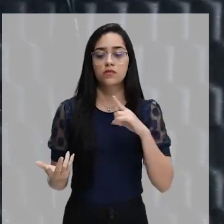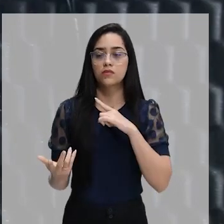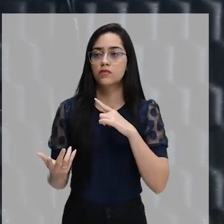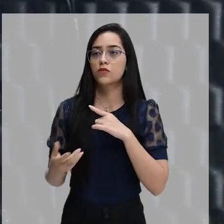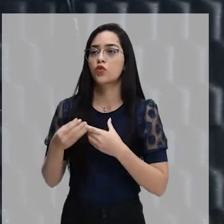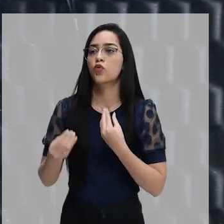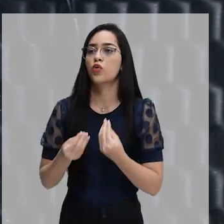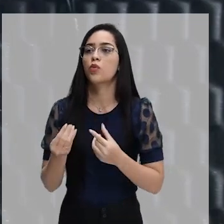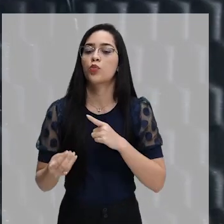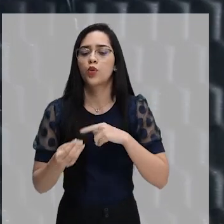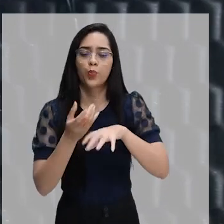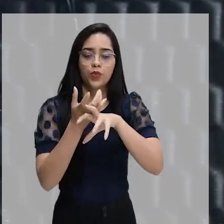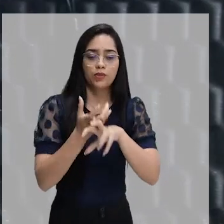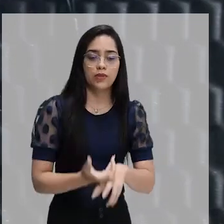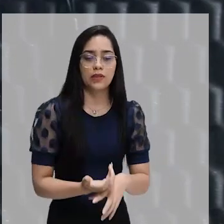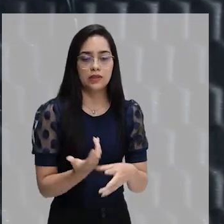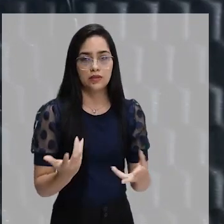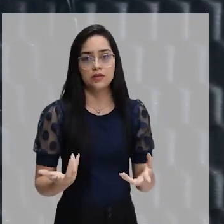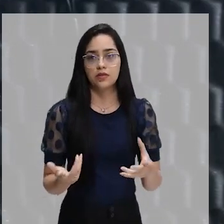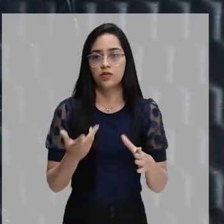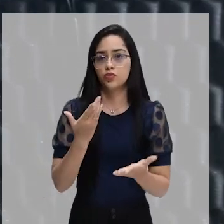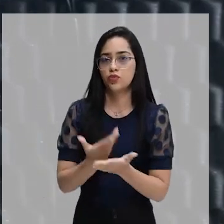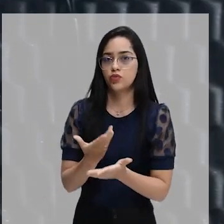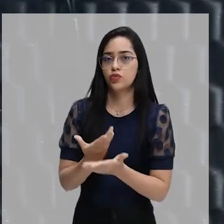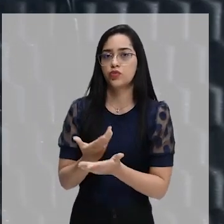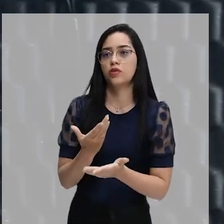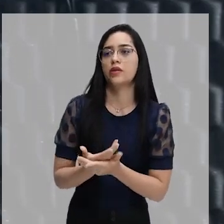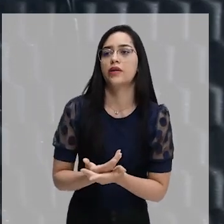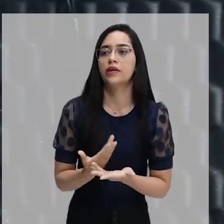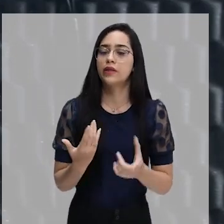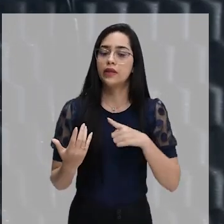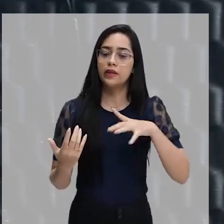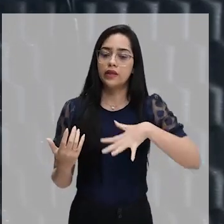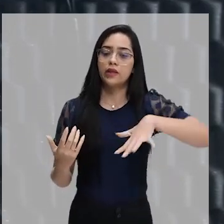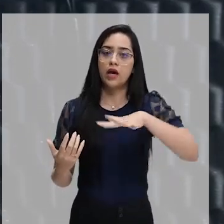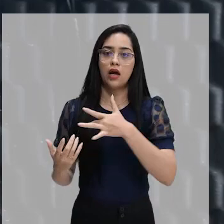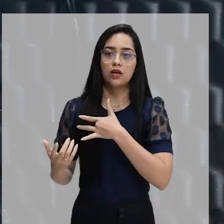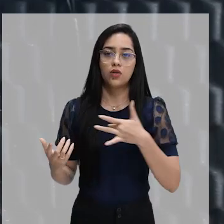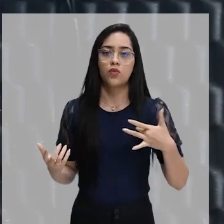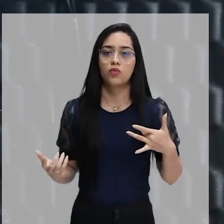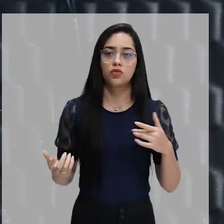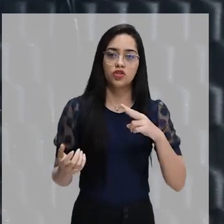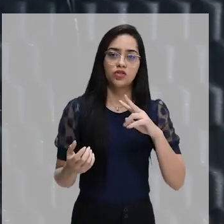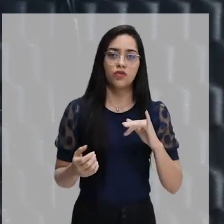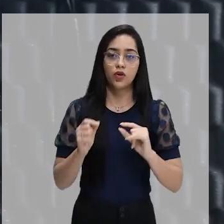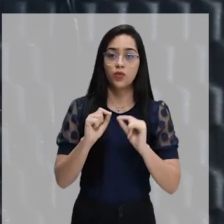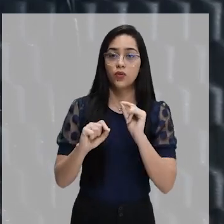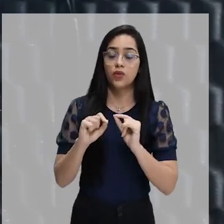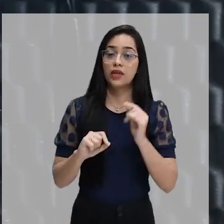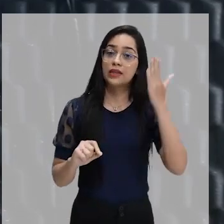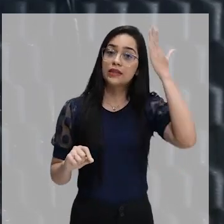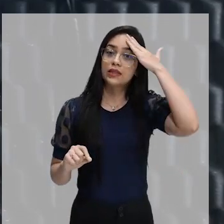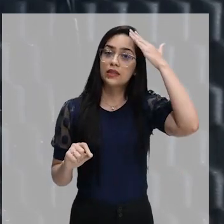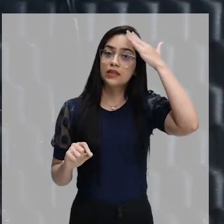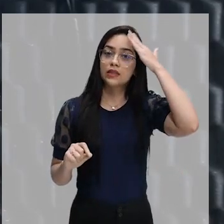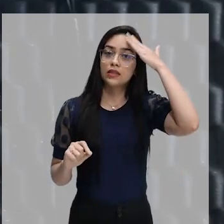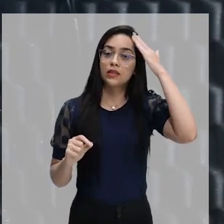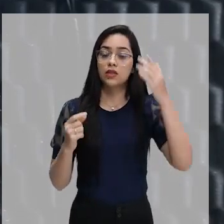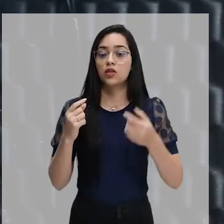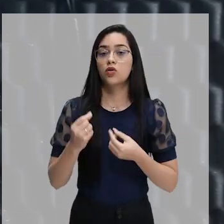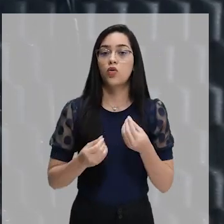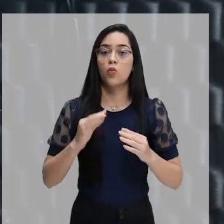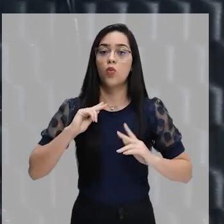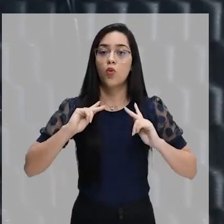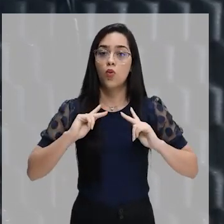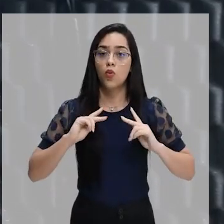eu vou dizer assim, uma disciplina, né, estudada na área de saúde, que vai entender o corpo humano,